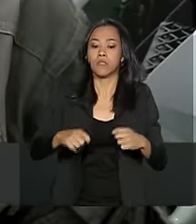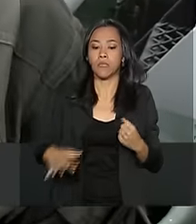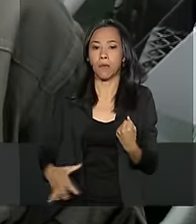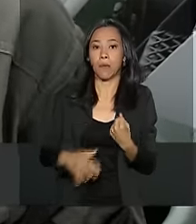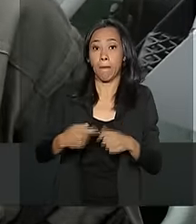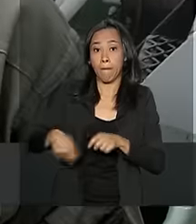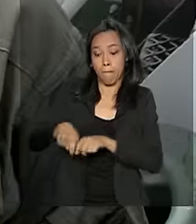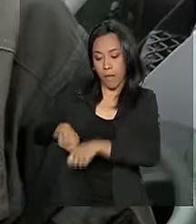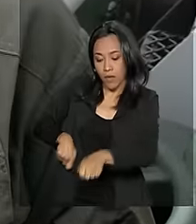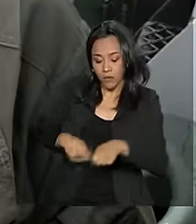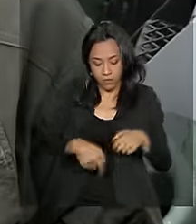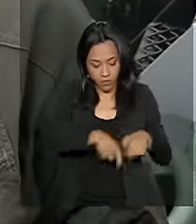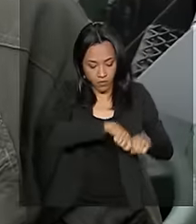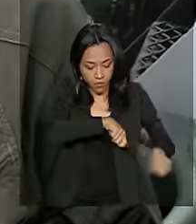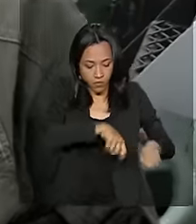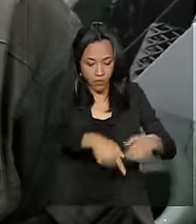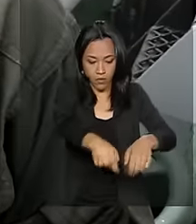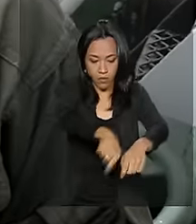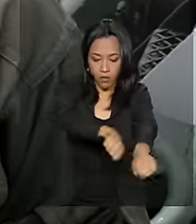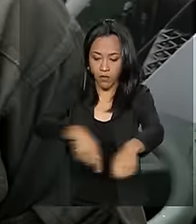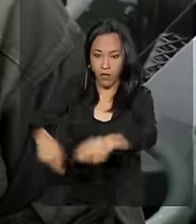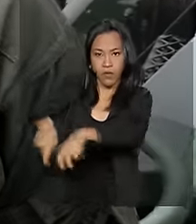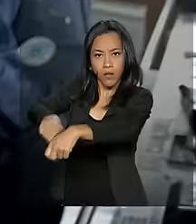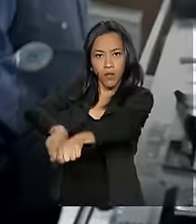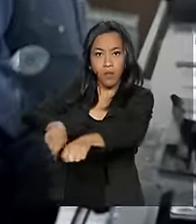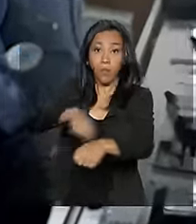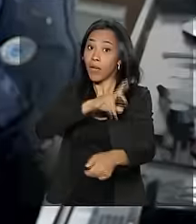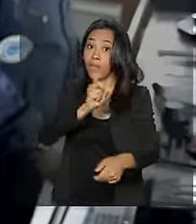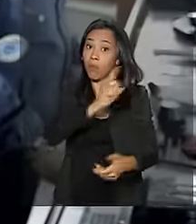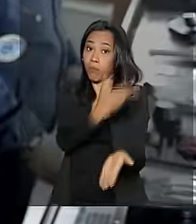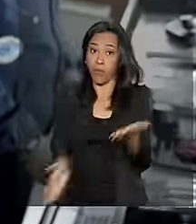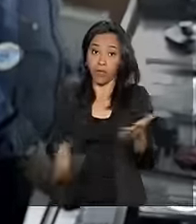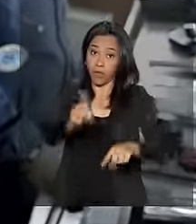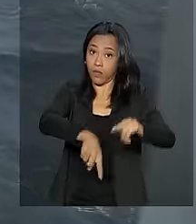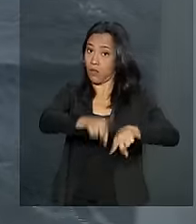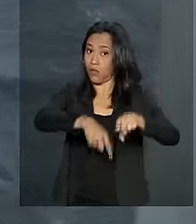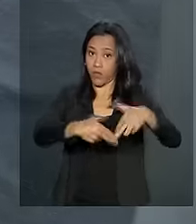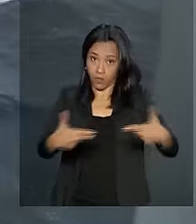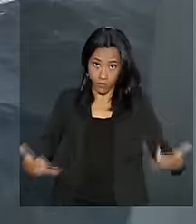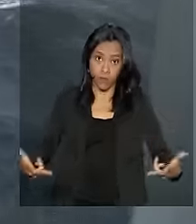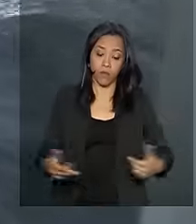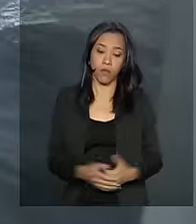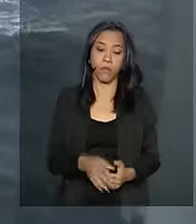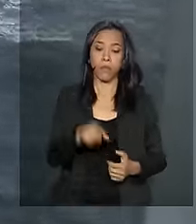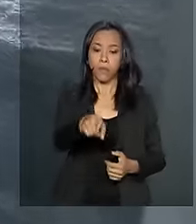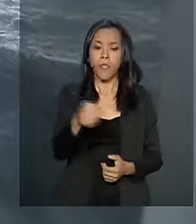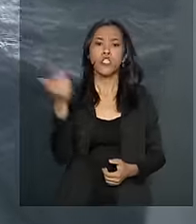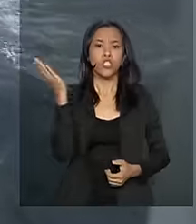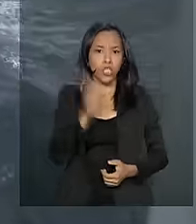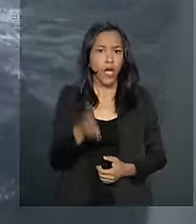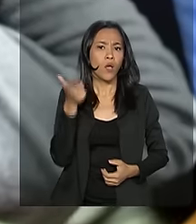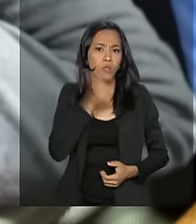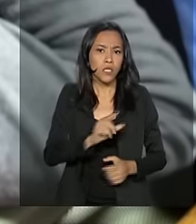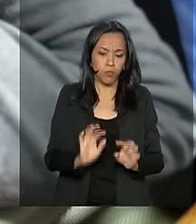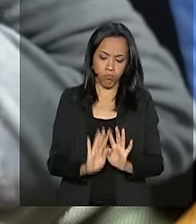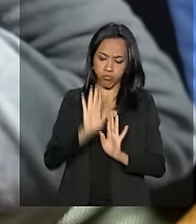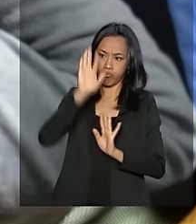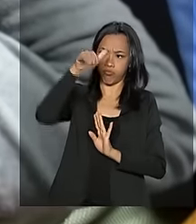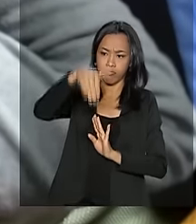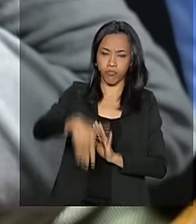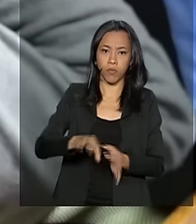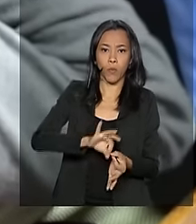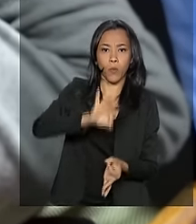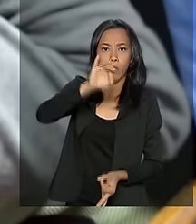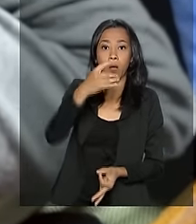uma dobrada de amarração, para que todo o material não se perca. Durante a travessia, as ondas chegaram a 4 metros, suficiente